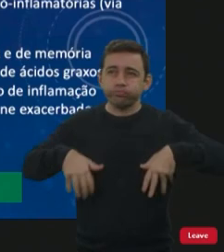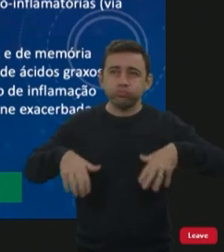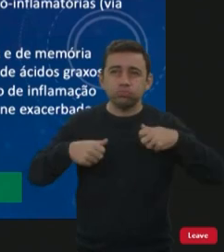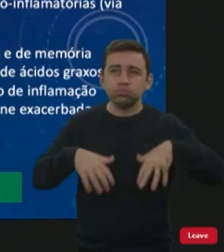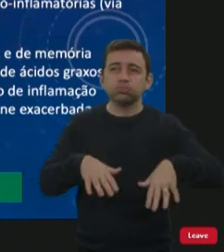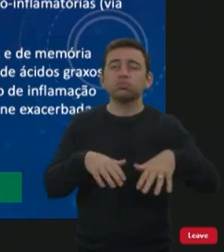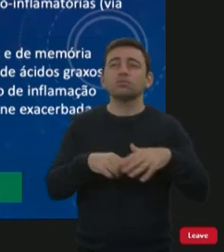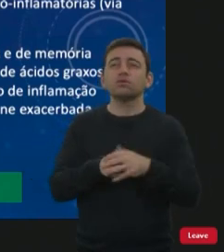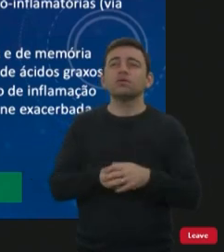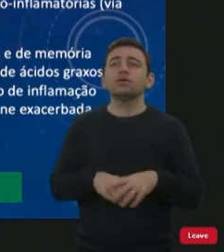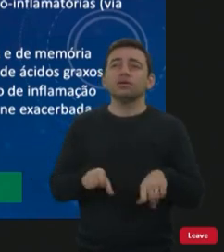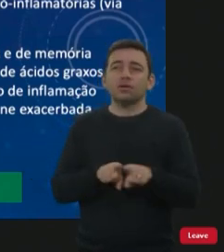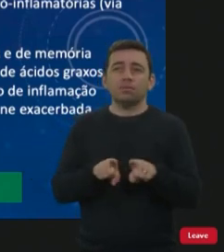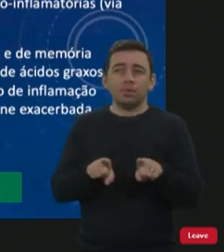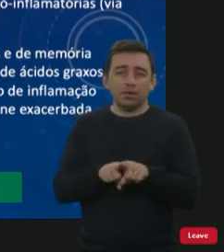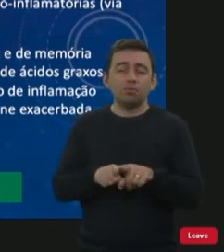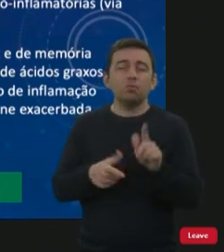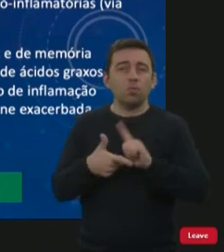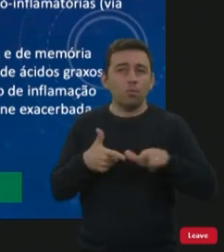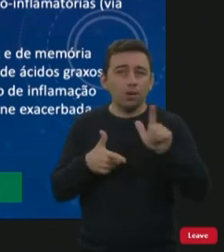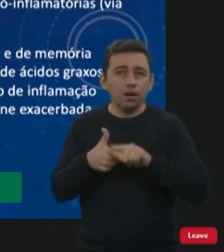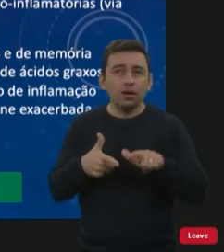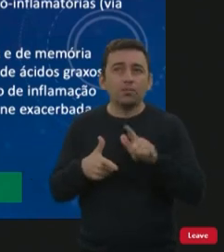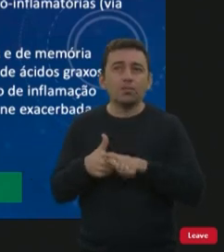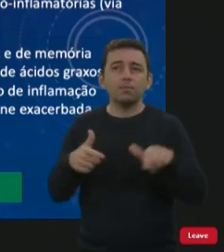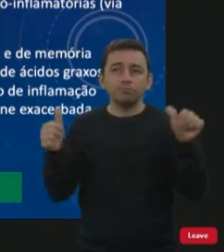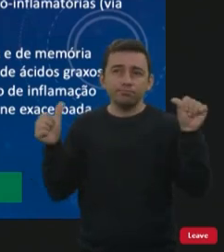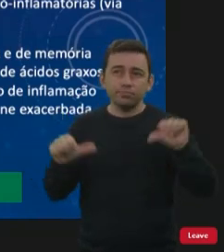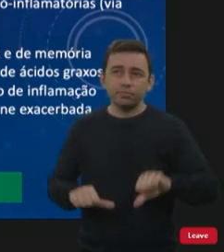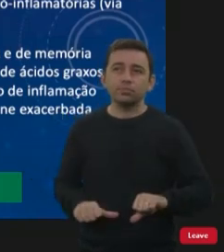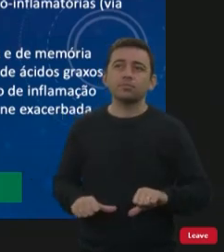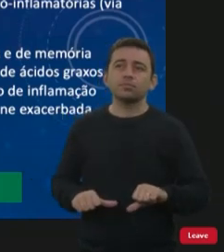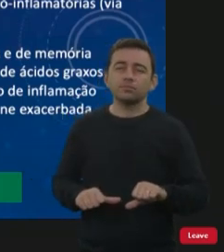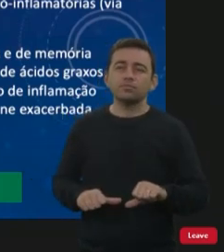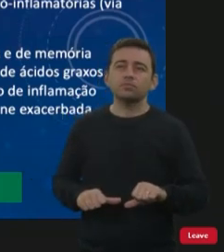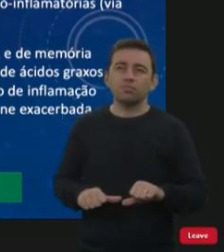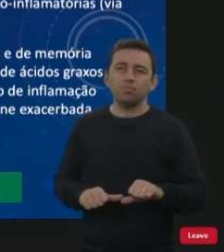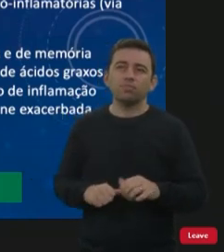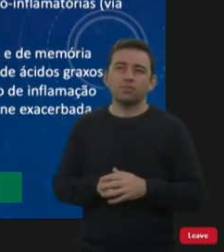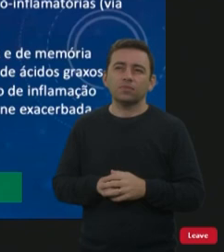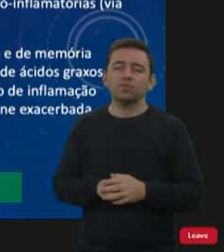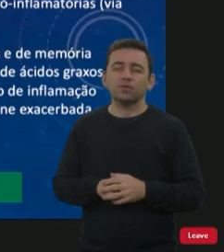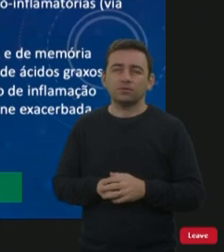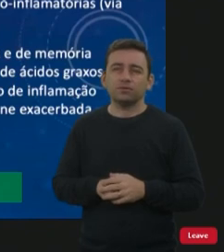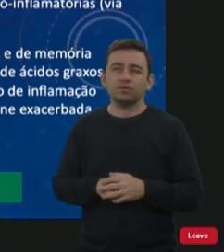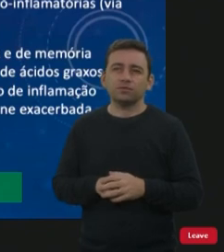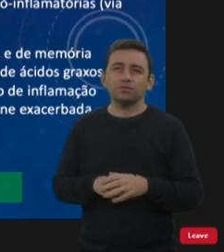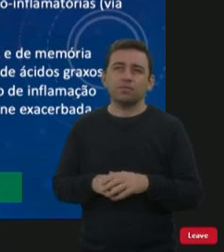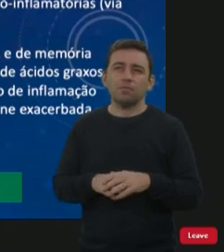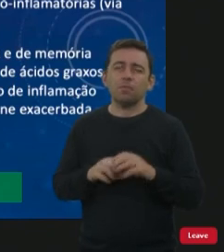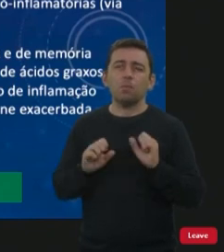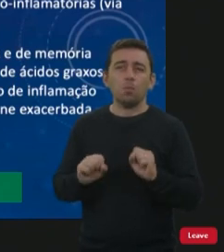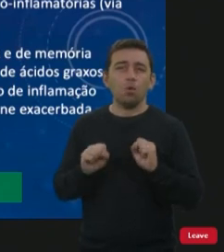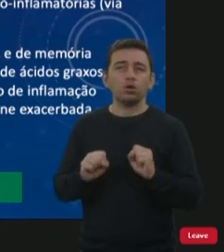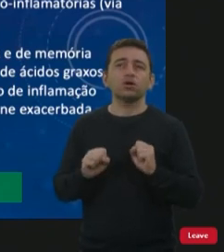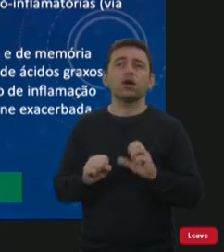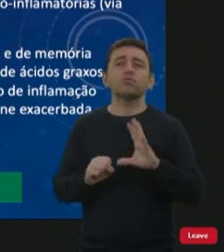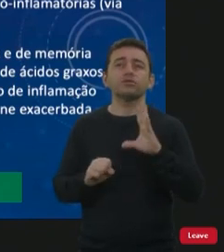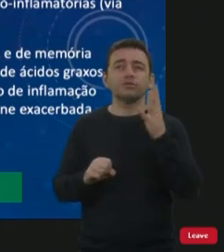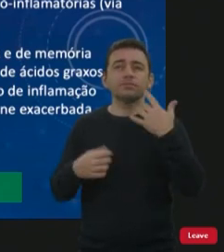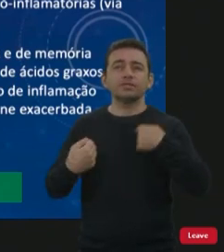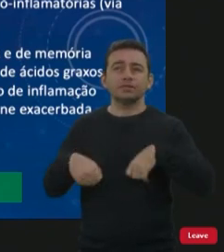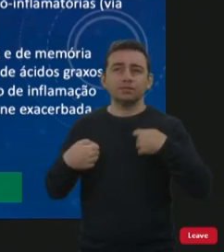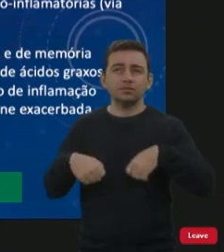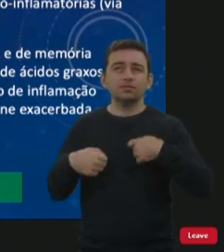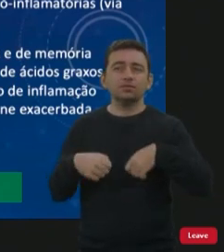pode fazer uma lesão renal aguda, né? Fazer com que o paciente faça uma insuficiência renal aguda, às vezes até o ponto de necessidade de